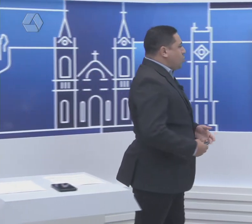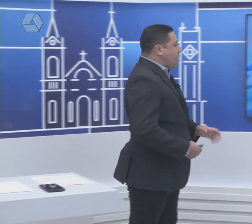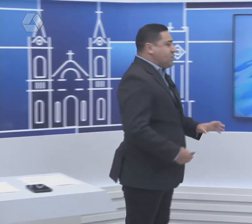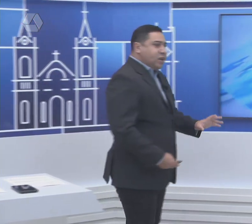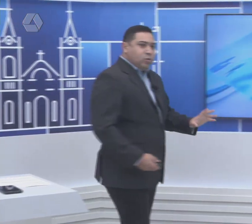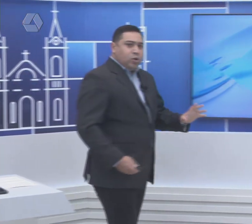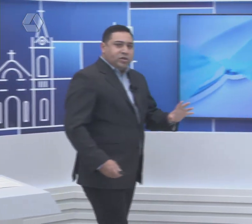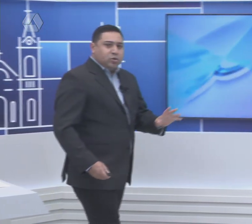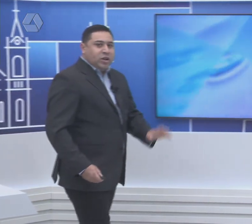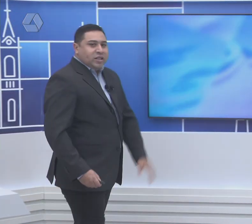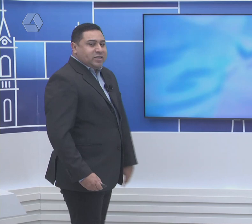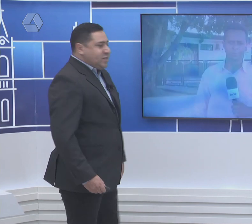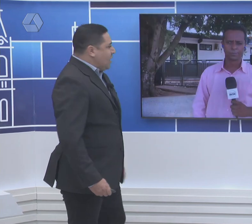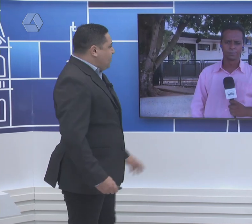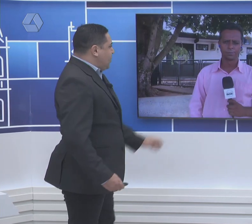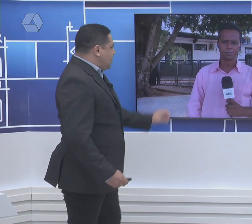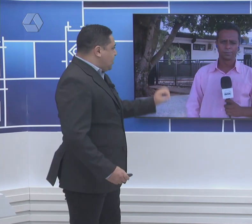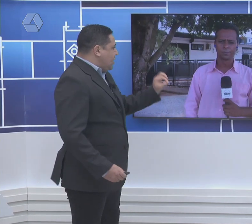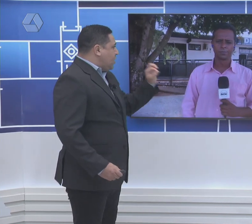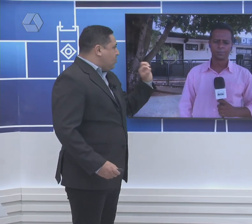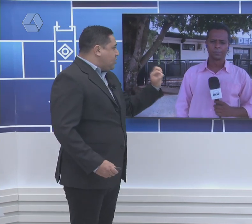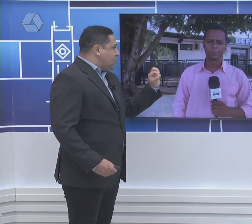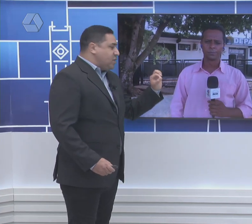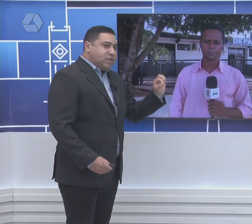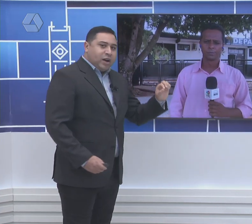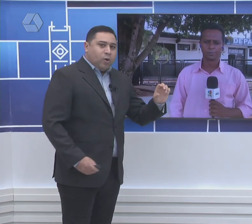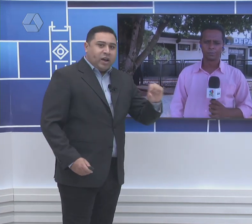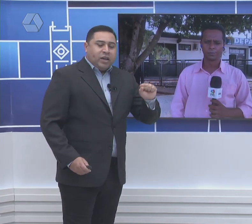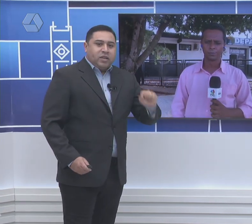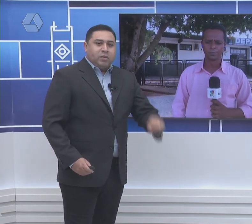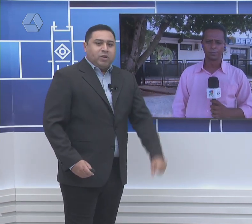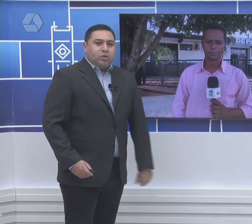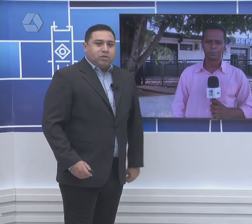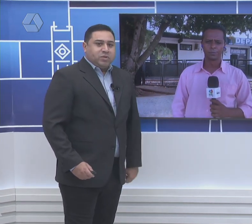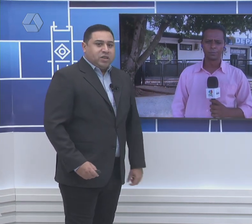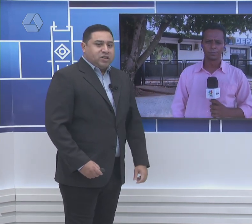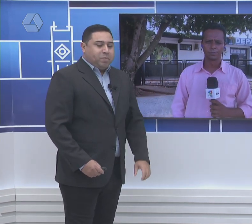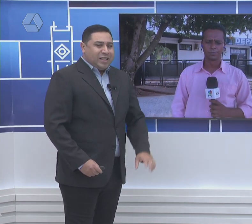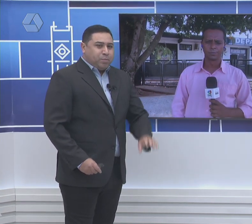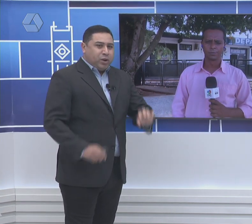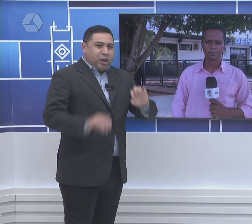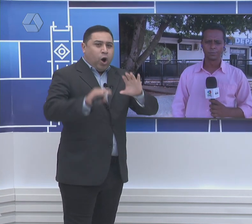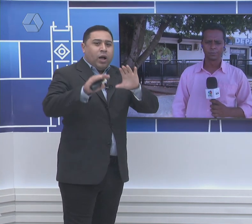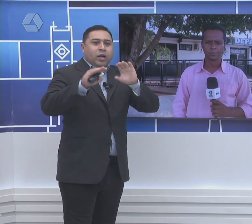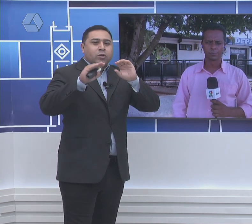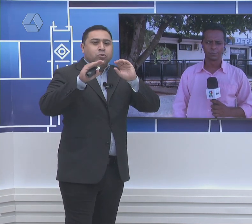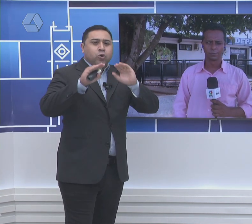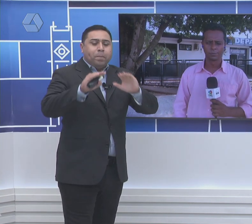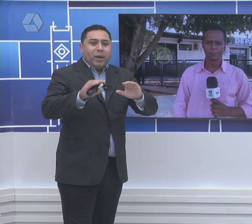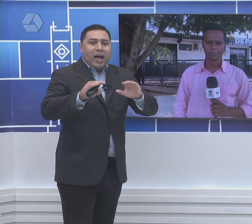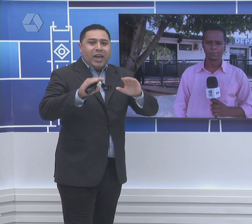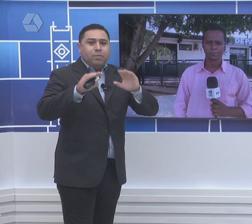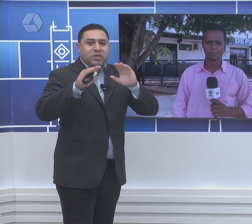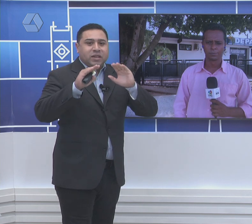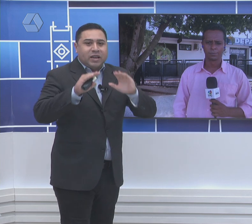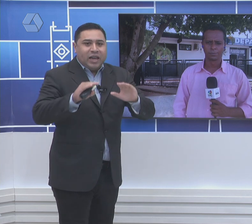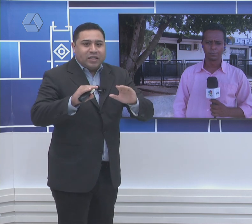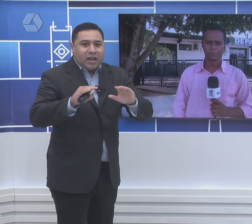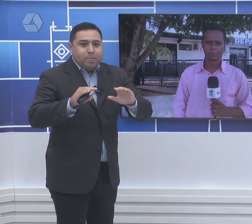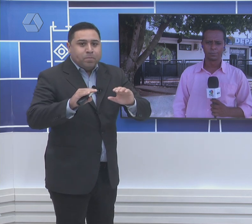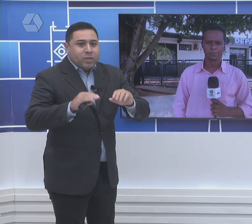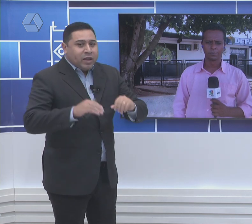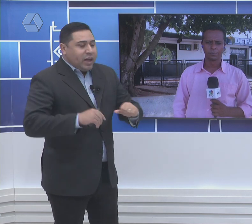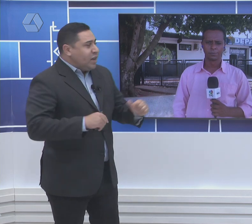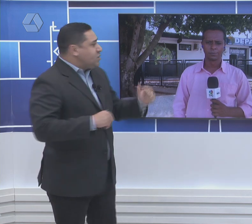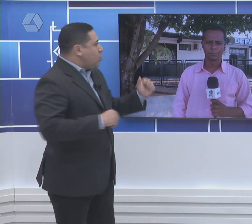24 horas aqui no nosso TVC, né? No nosso TVC agora e também no nosso Pulseira de Prata, porque, ó, dupla em